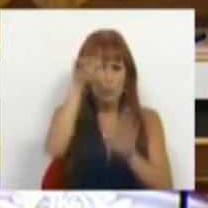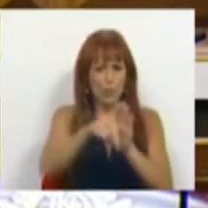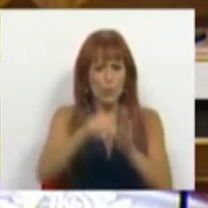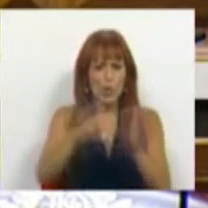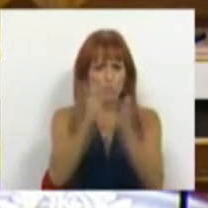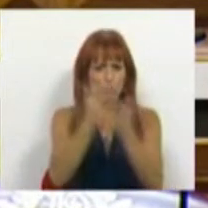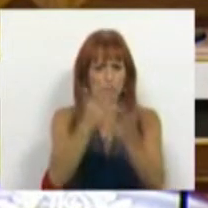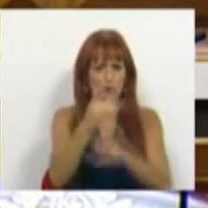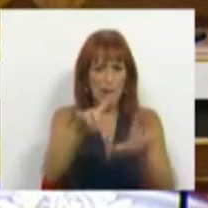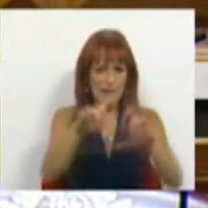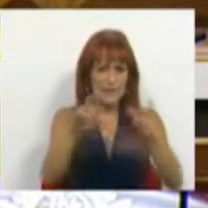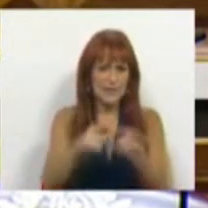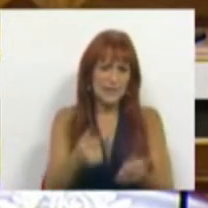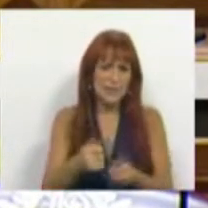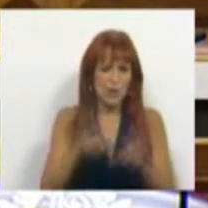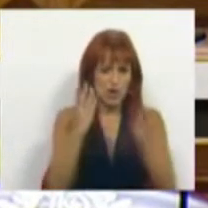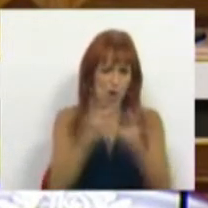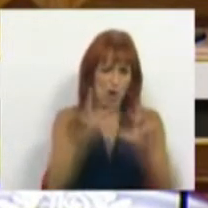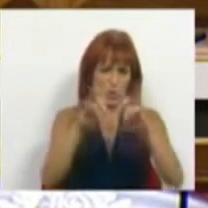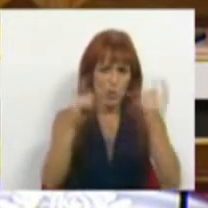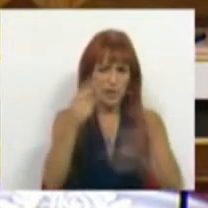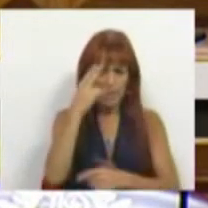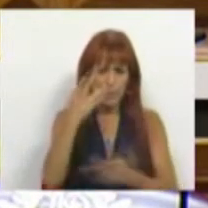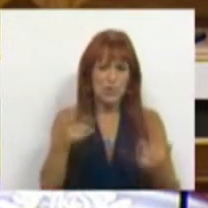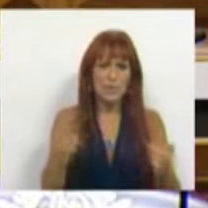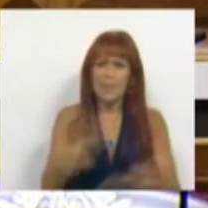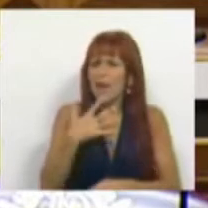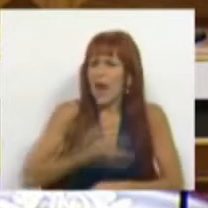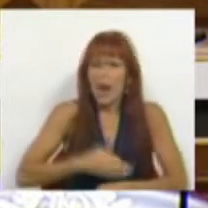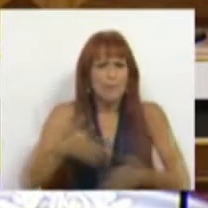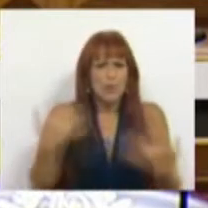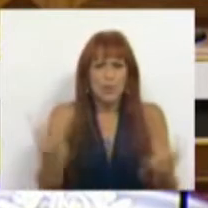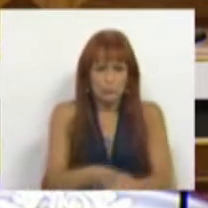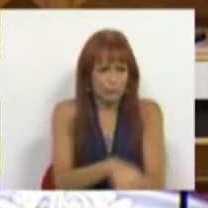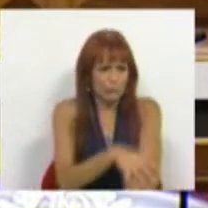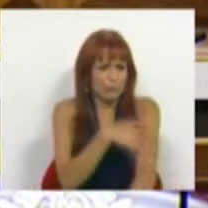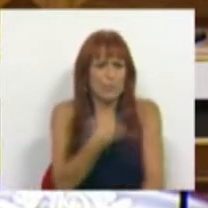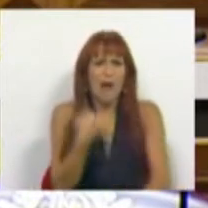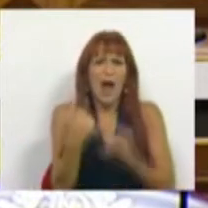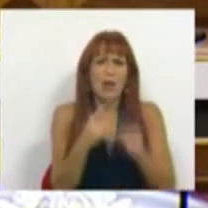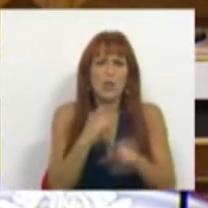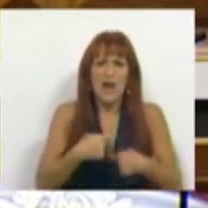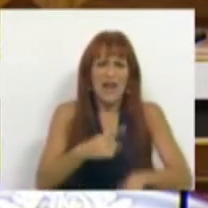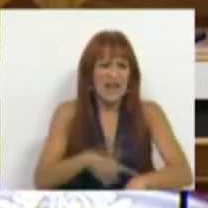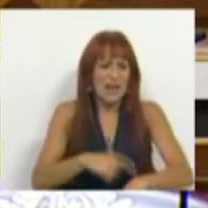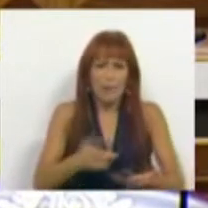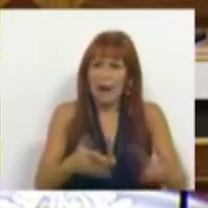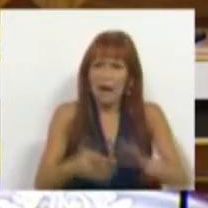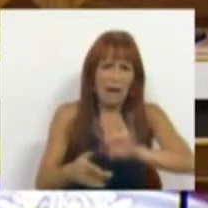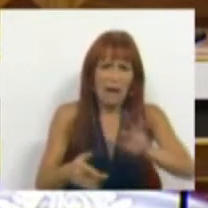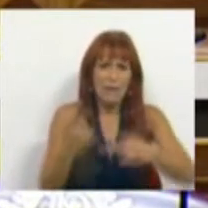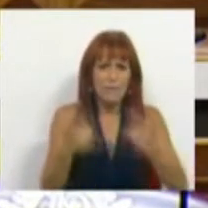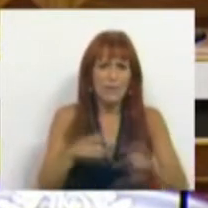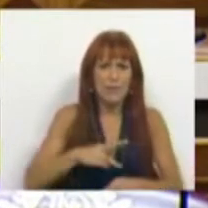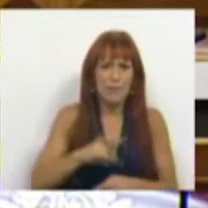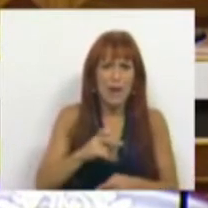este Liceu Camões, ou Escola Secundária Camões. É absolutamente impressionante, só para citar alguns e não gastar o tempo todo nisso,